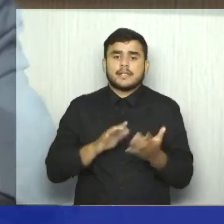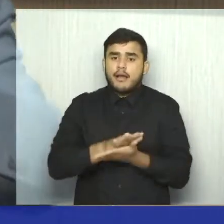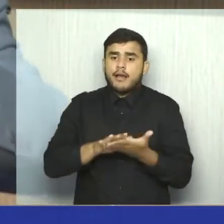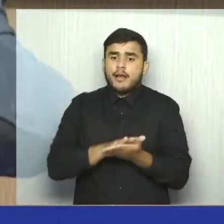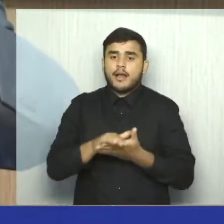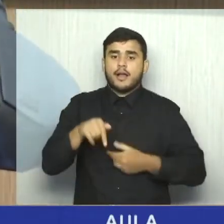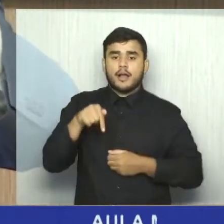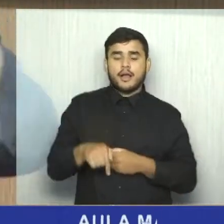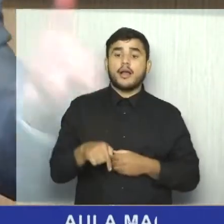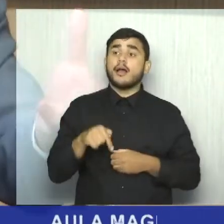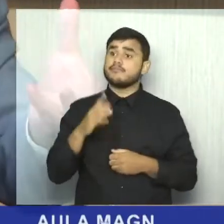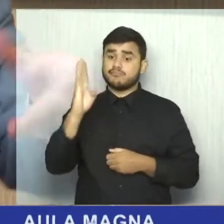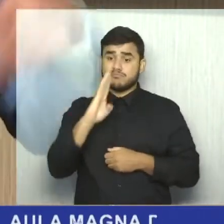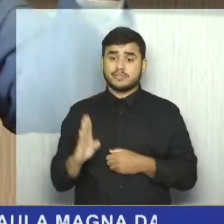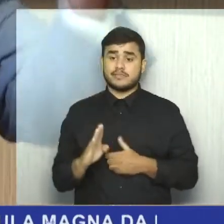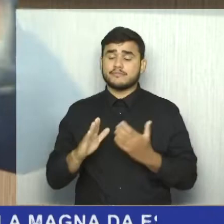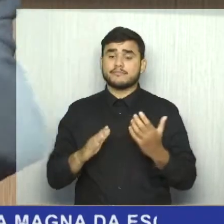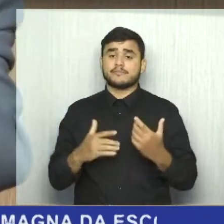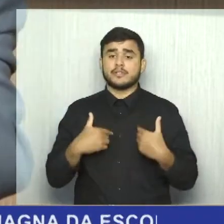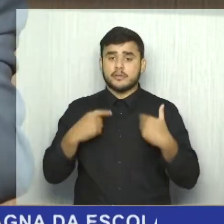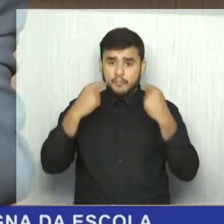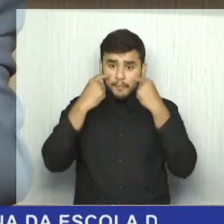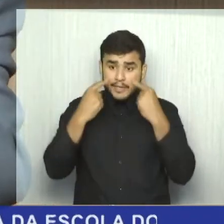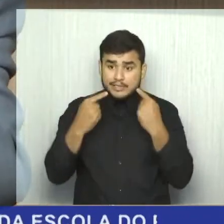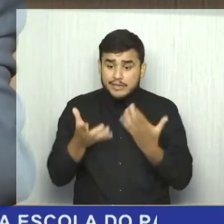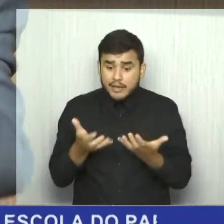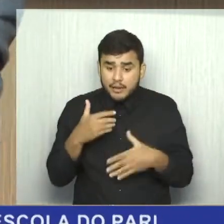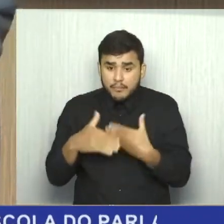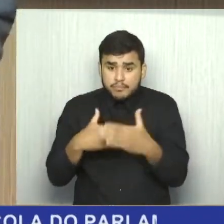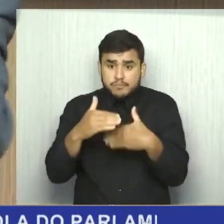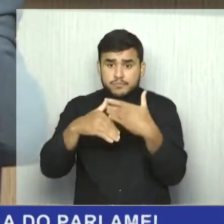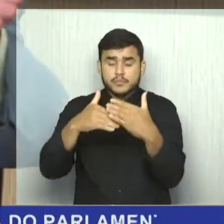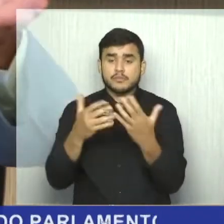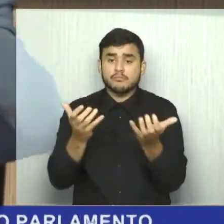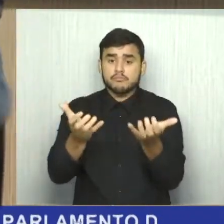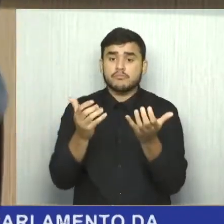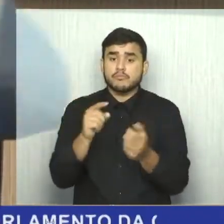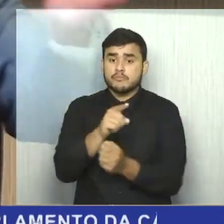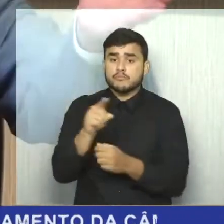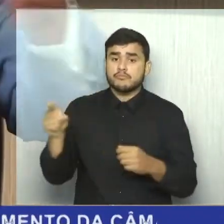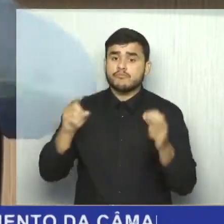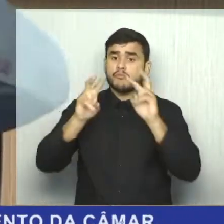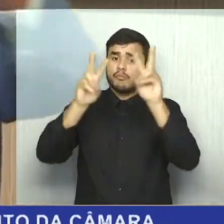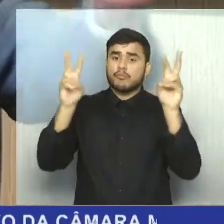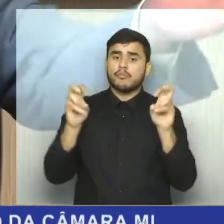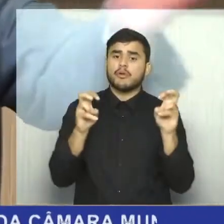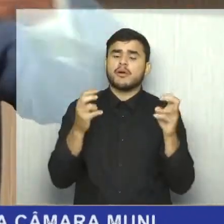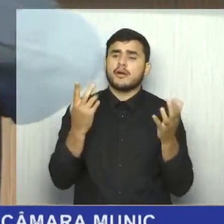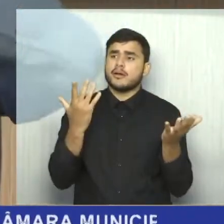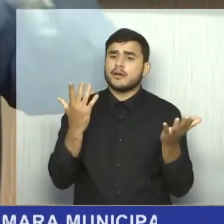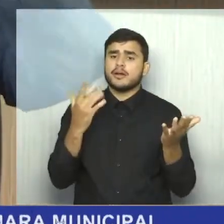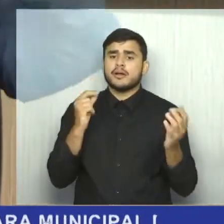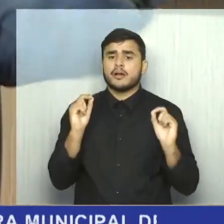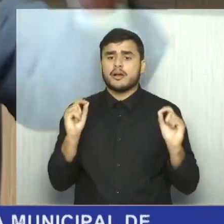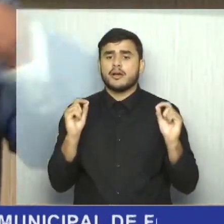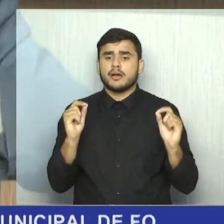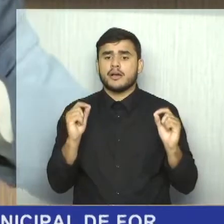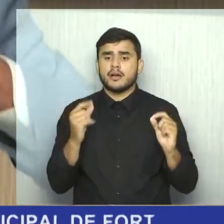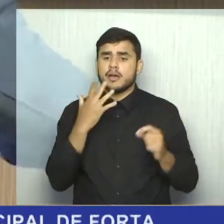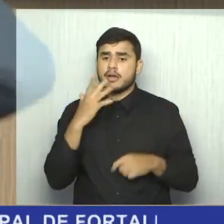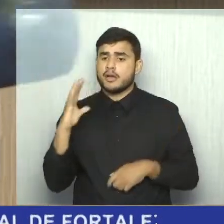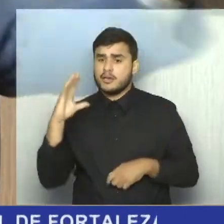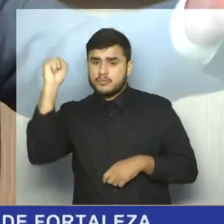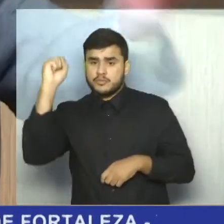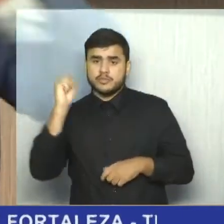política brasileira não viu isso. Nem lá, nem hoje está querendo ver, porque vocês estão vendo o debate. O debate aí é o seguinte, é comunismo